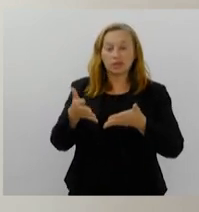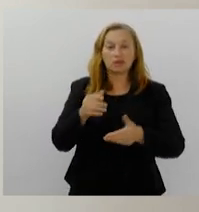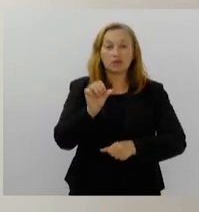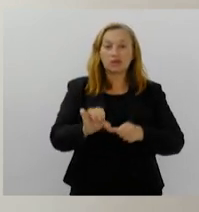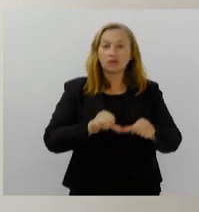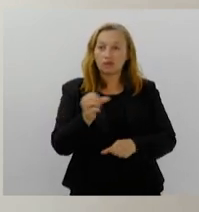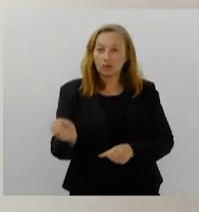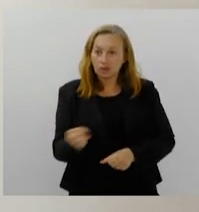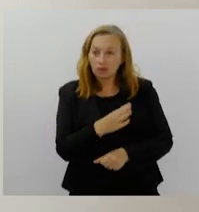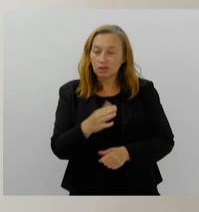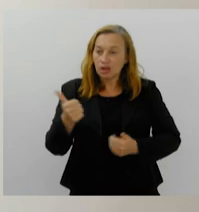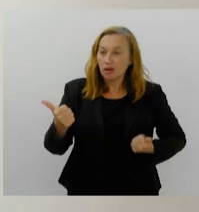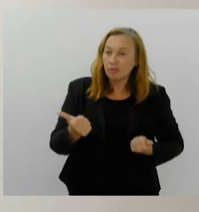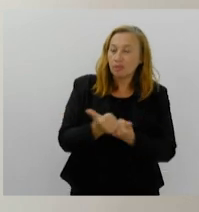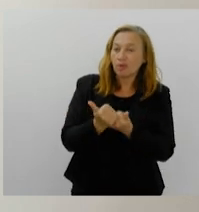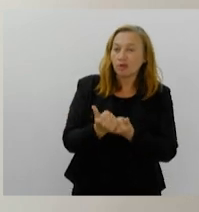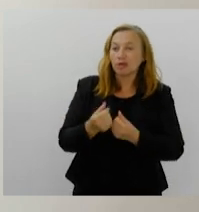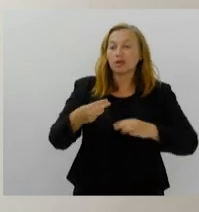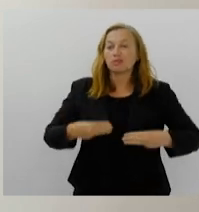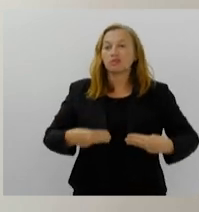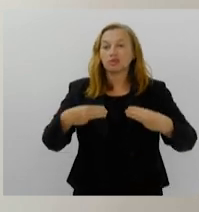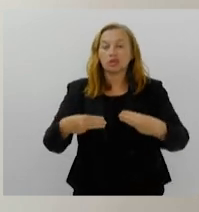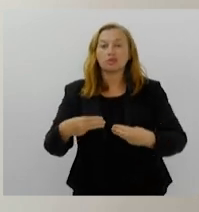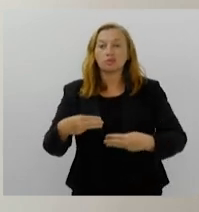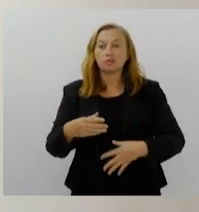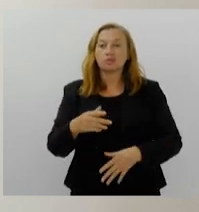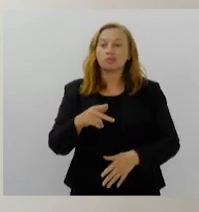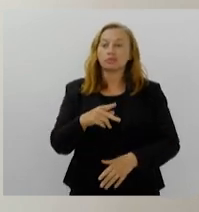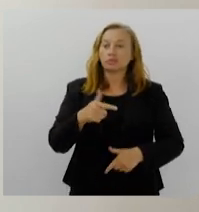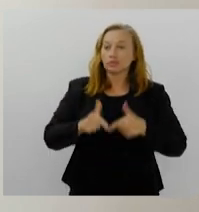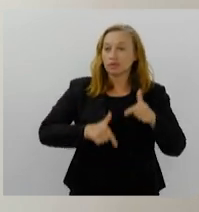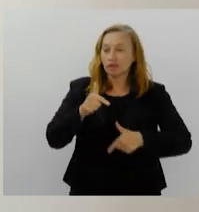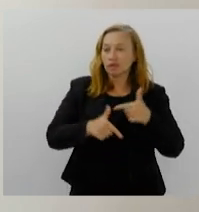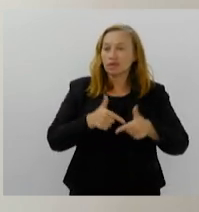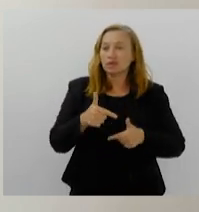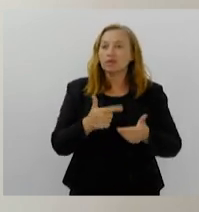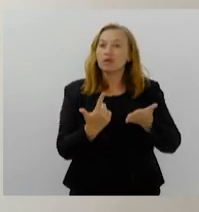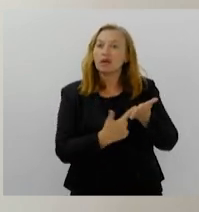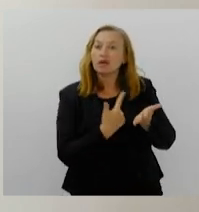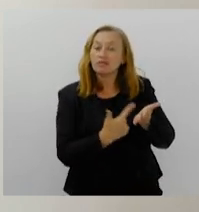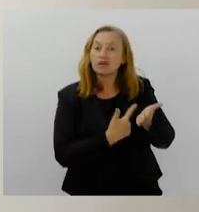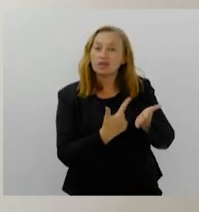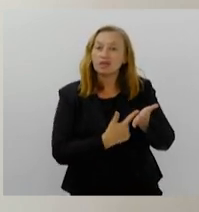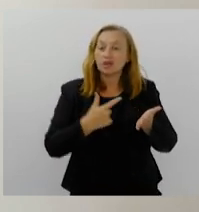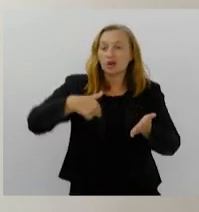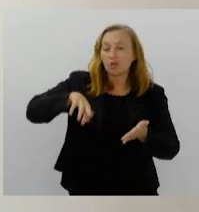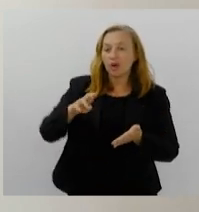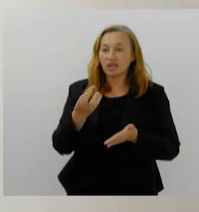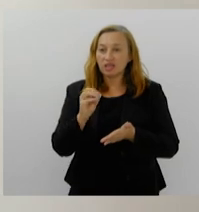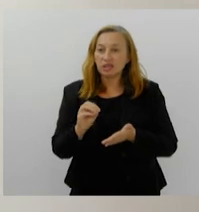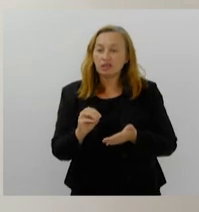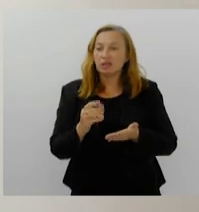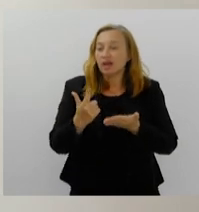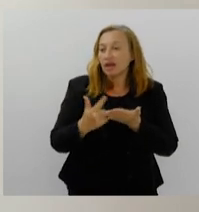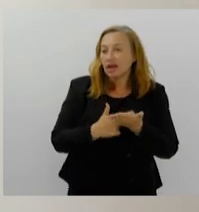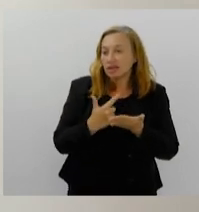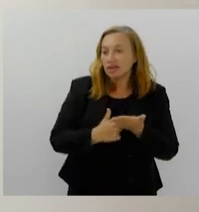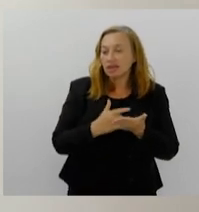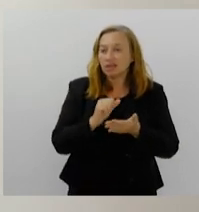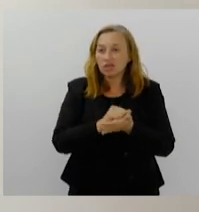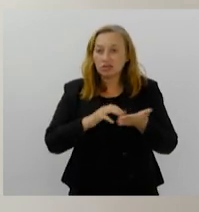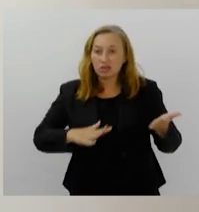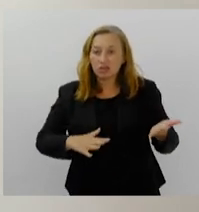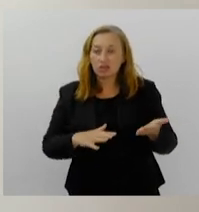inovadoras, apoiadas pelo Ministério Público do Trabalho, como as revistas em quadrinhos, caderno de atividades, boletim